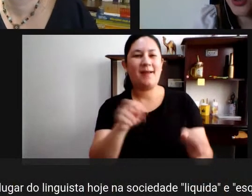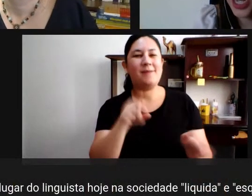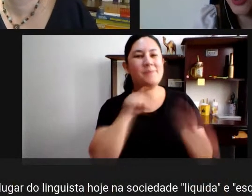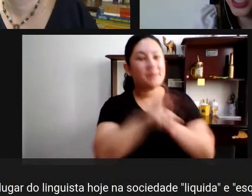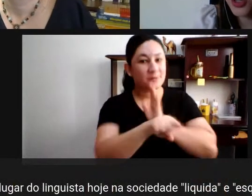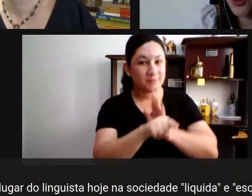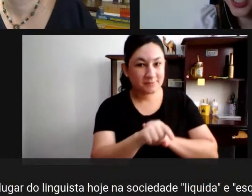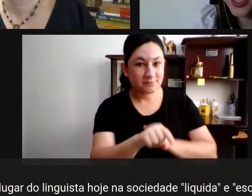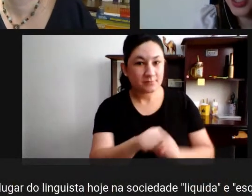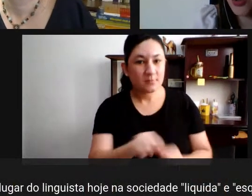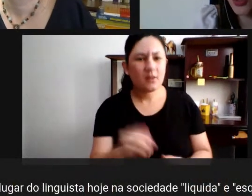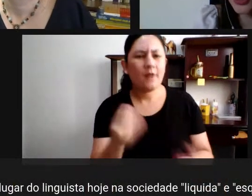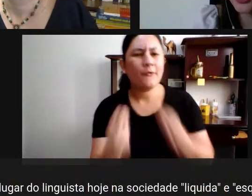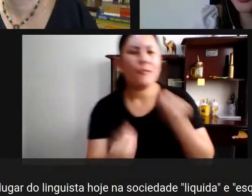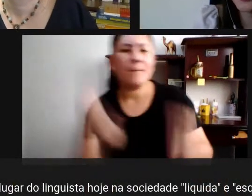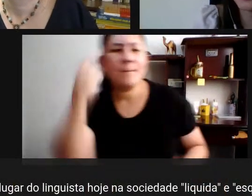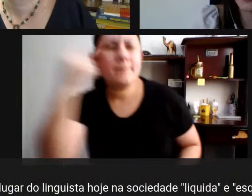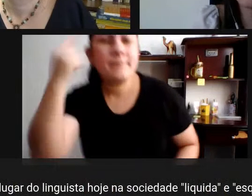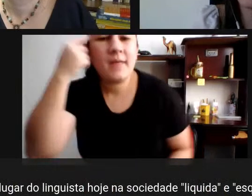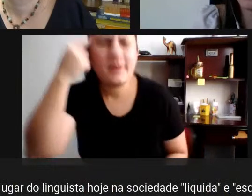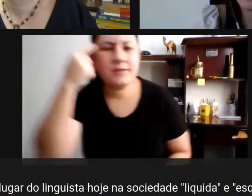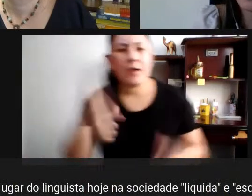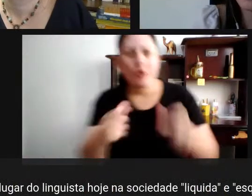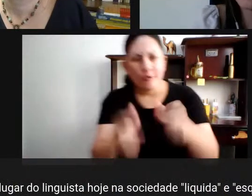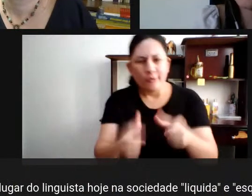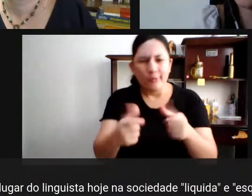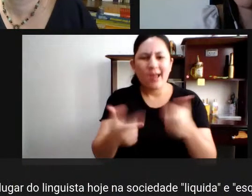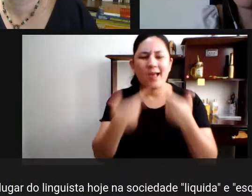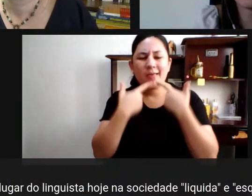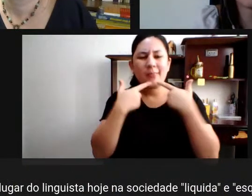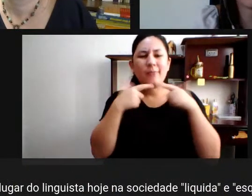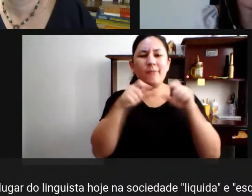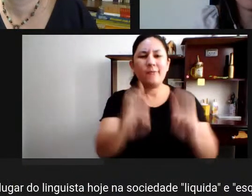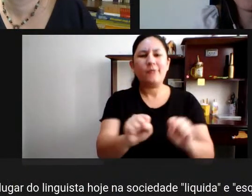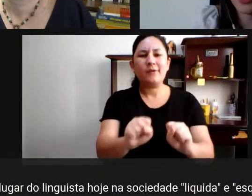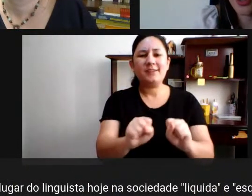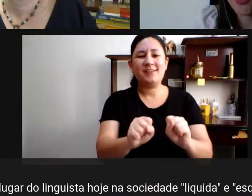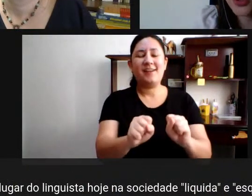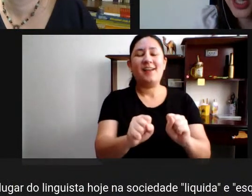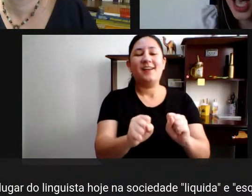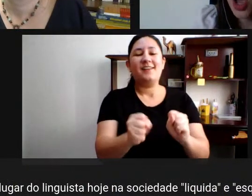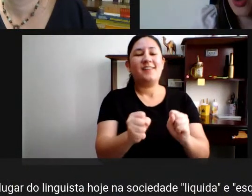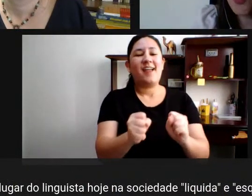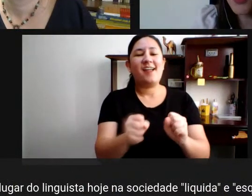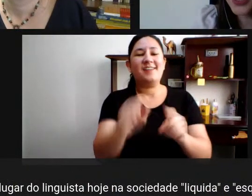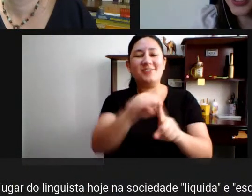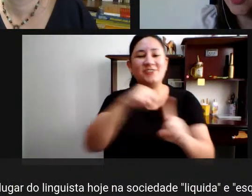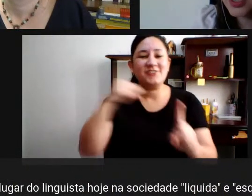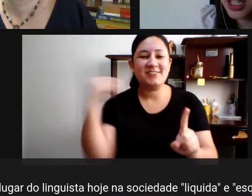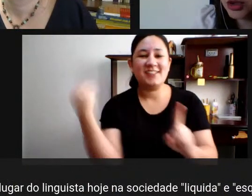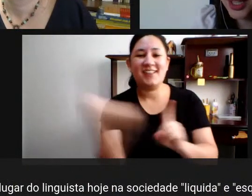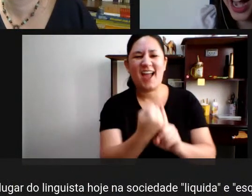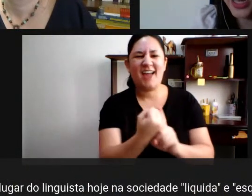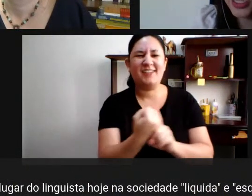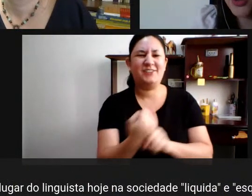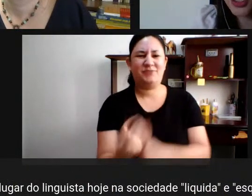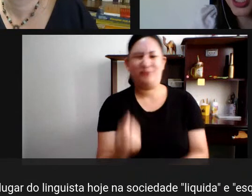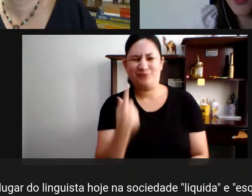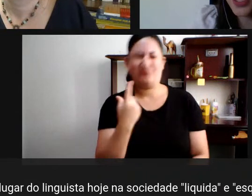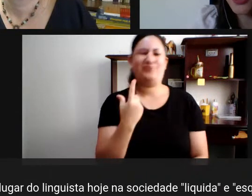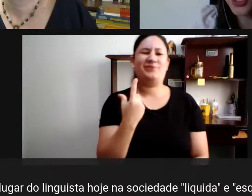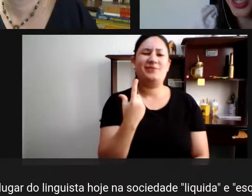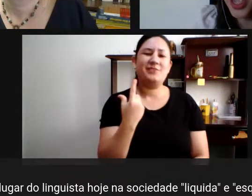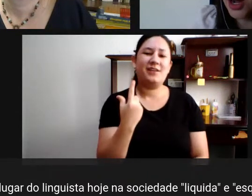pensar o lugar do linguista hoje na sociedade líquida e esquizofrênica em que vivemos como poderíamos ajudar